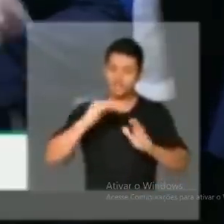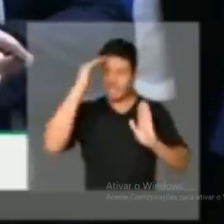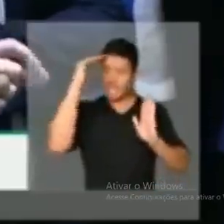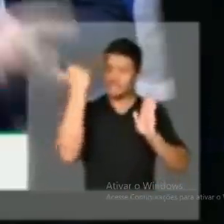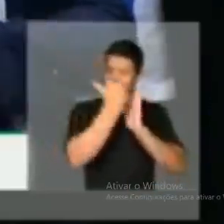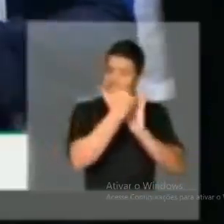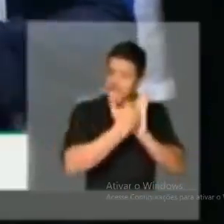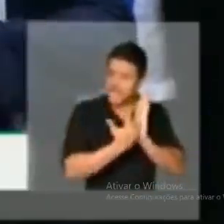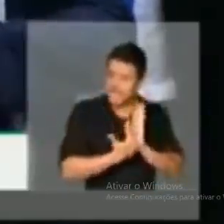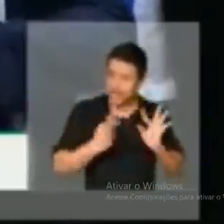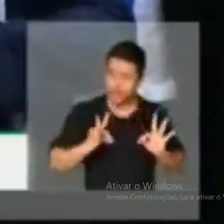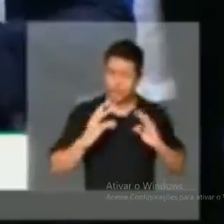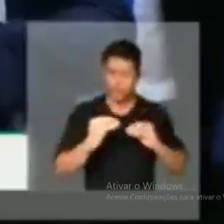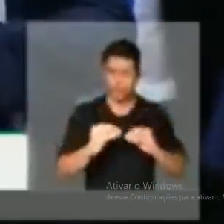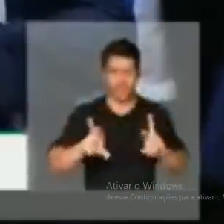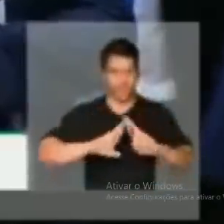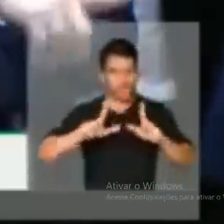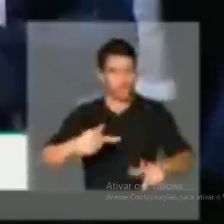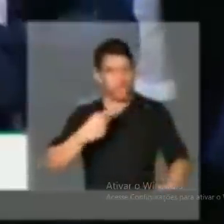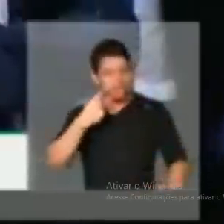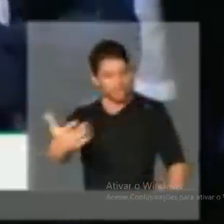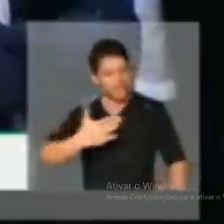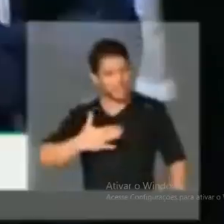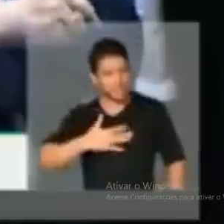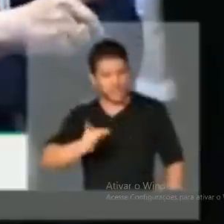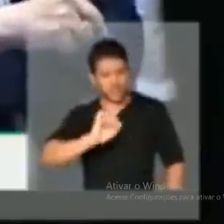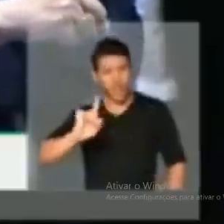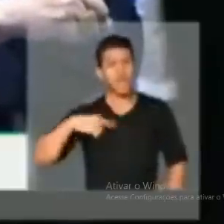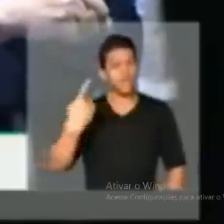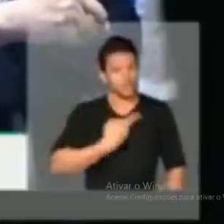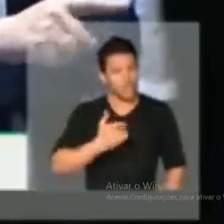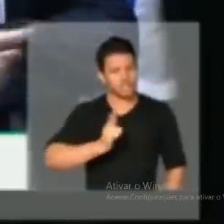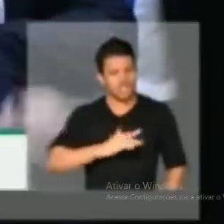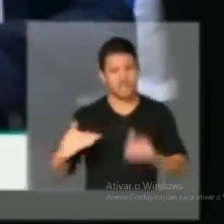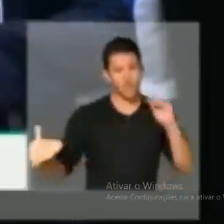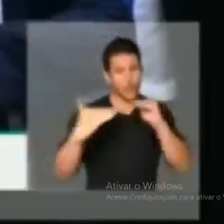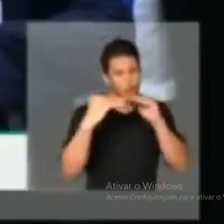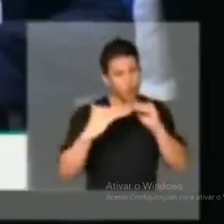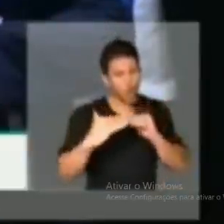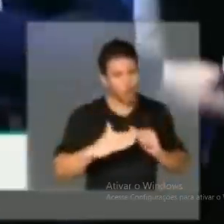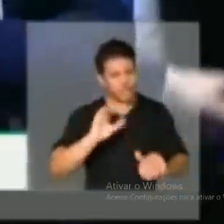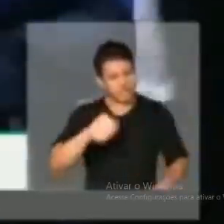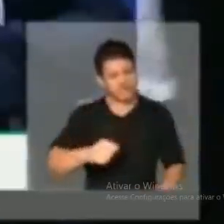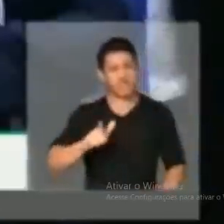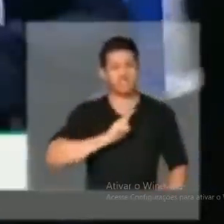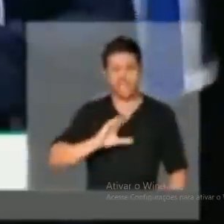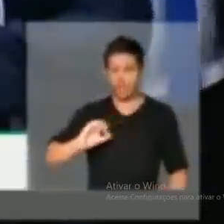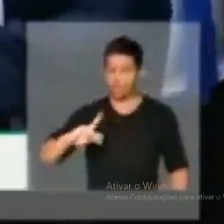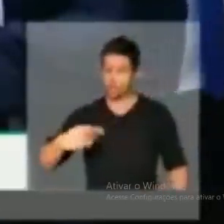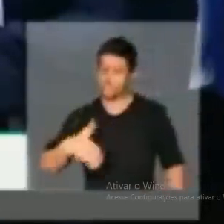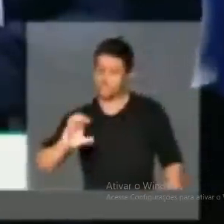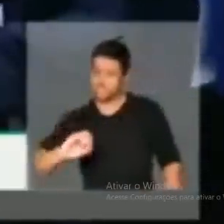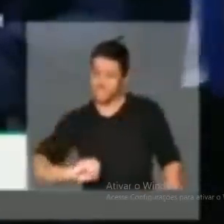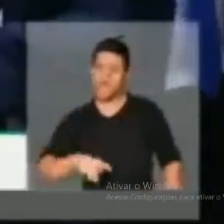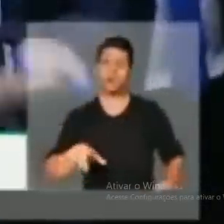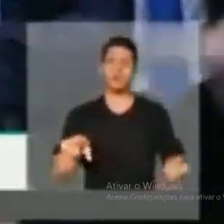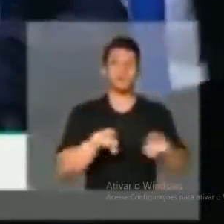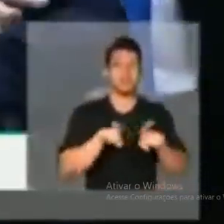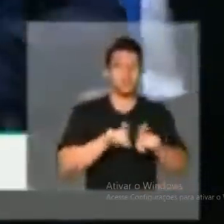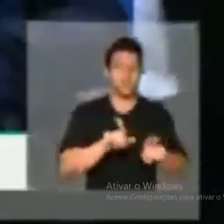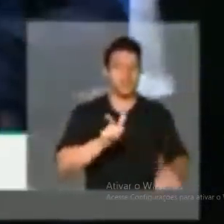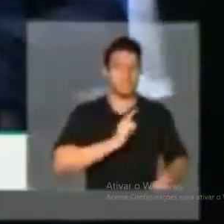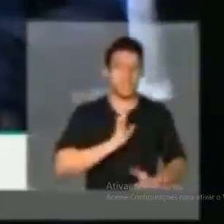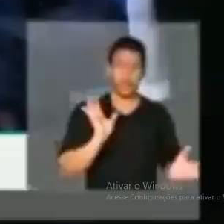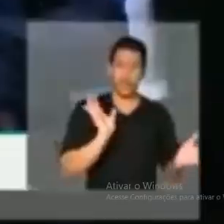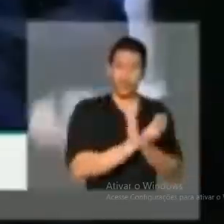não admito aqui que venham de molecagem comigo também. Nós cumprimos cada ponto do que foi falado. Aqui nós temos oposição, nós temos aqui